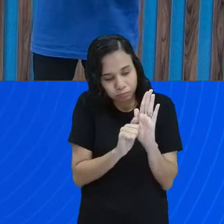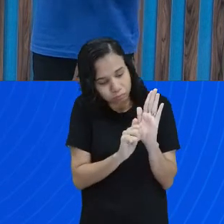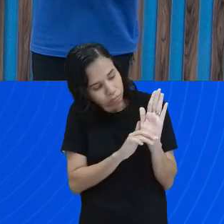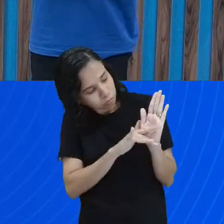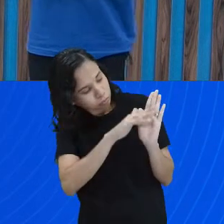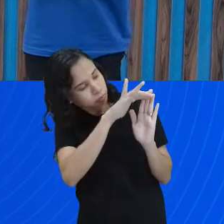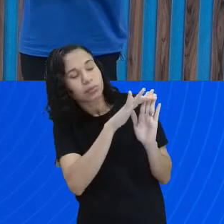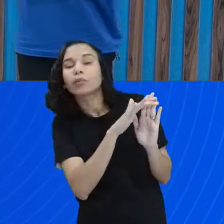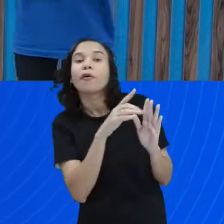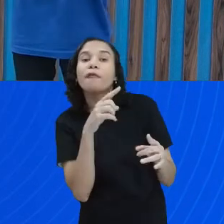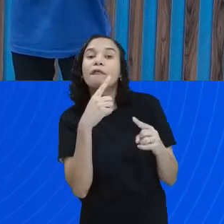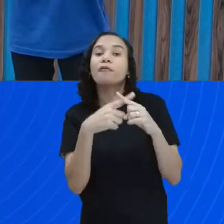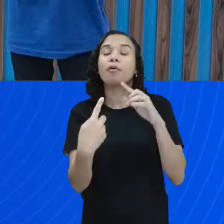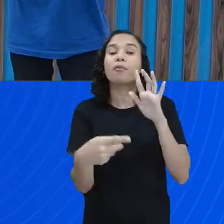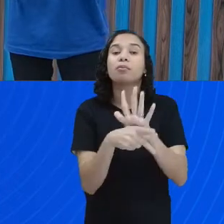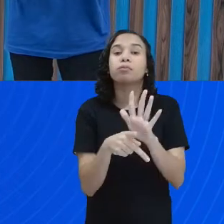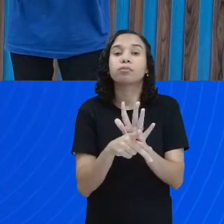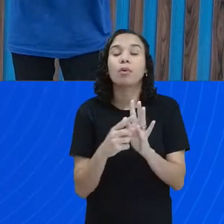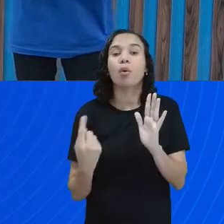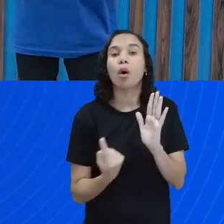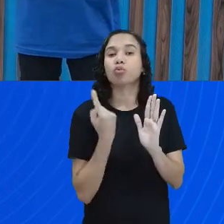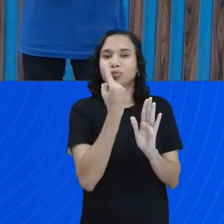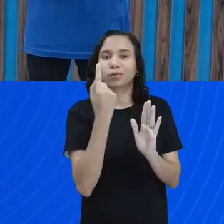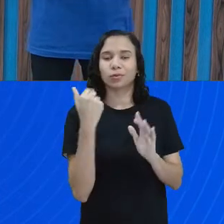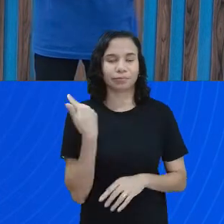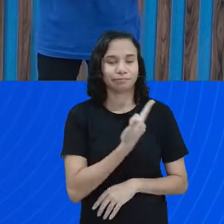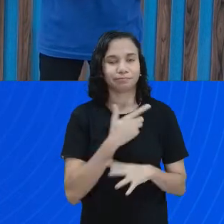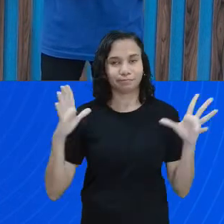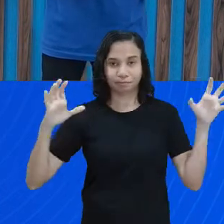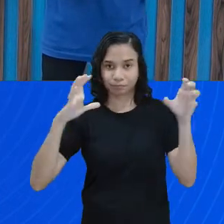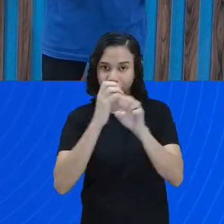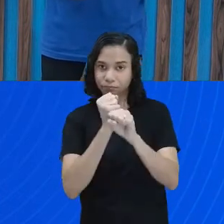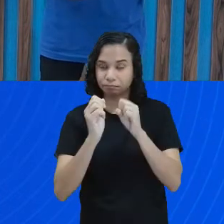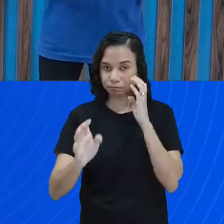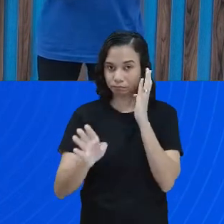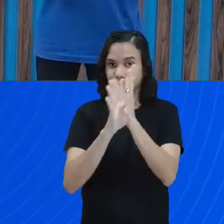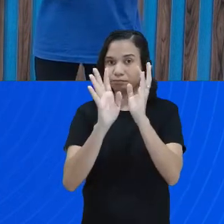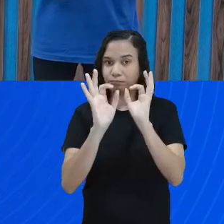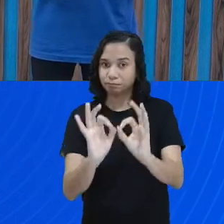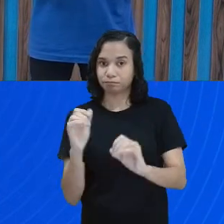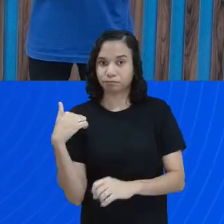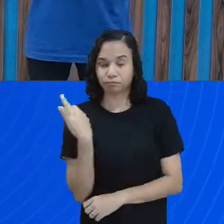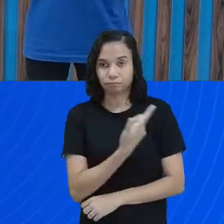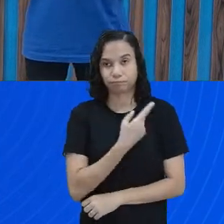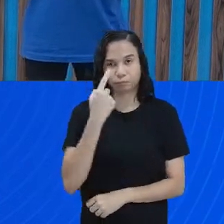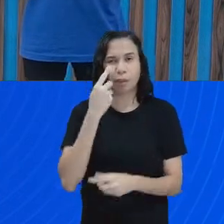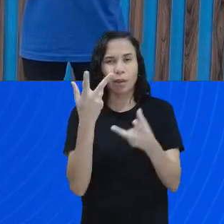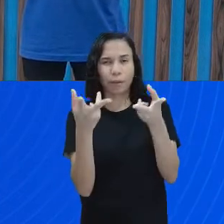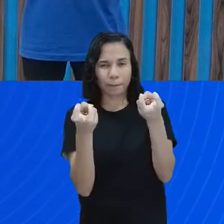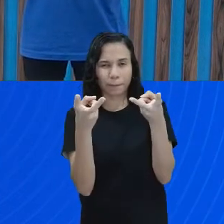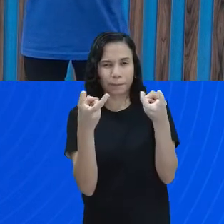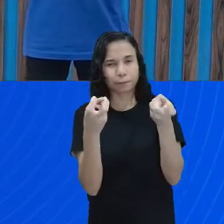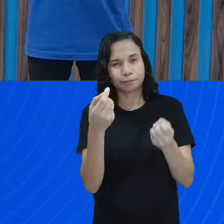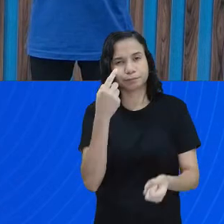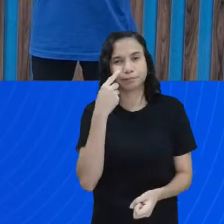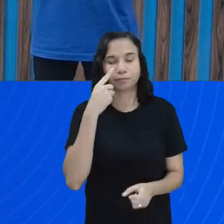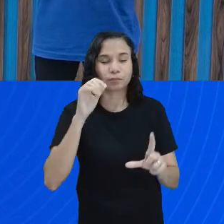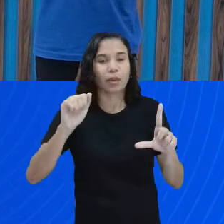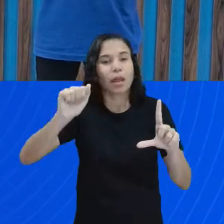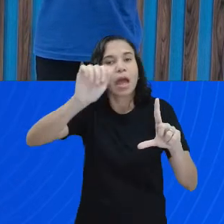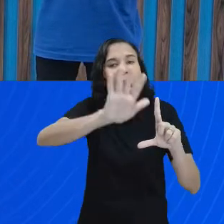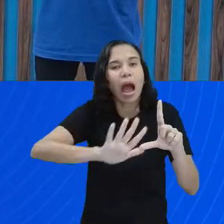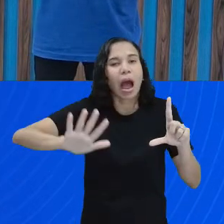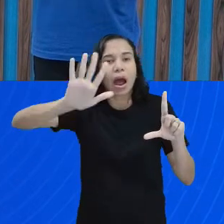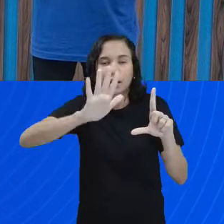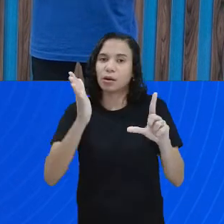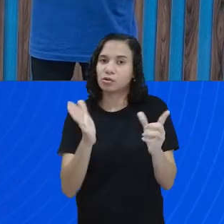área multiplicado por uma determinada altura, que a gente vai calcular e vai definir aí pra gente. Então, bora perceber aí. Área, a gente já